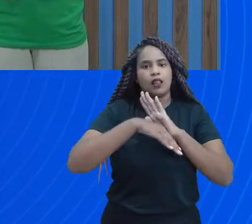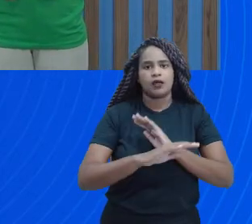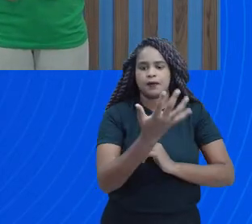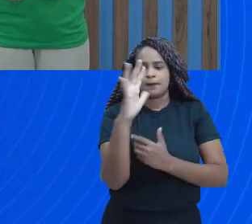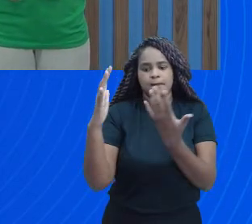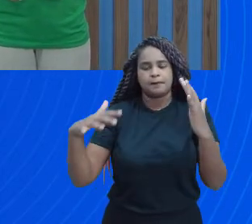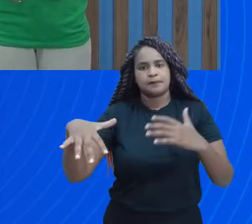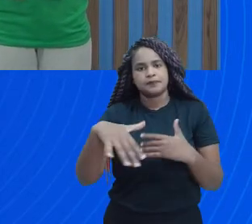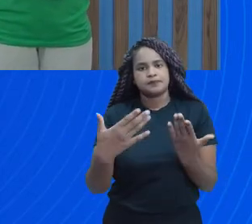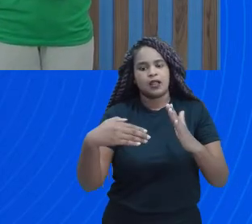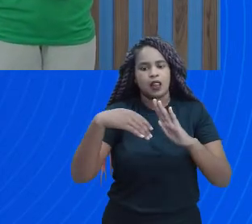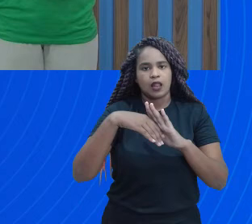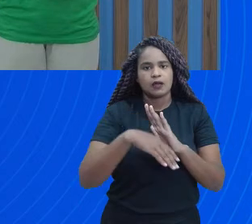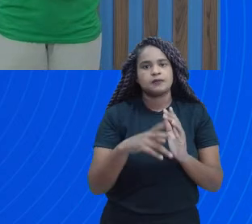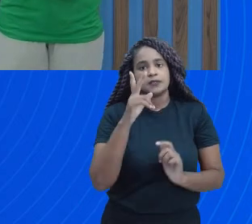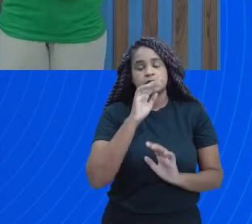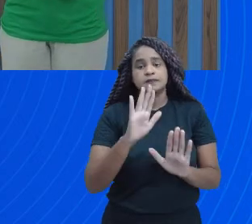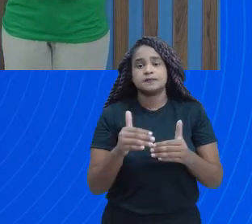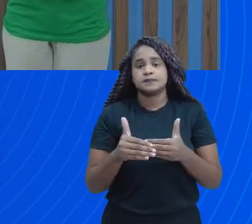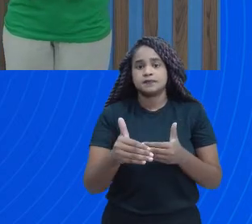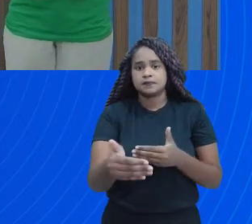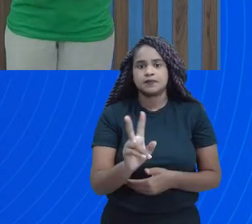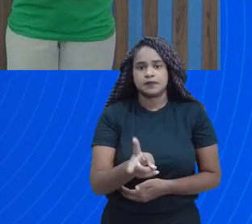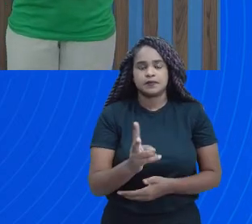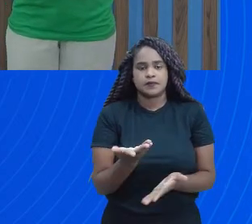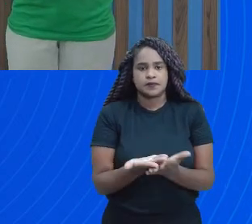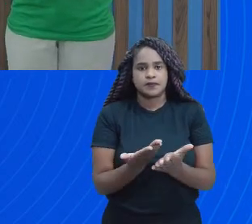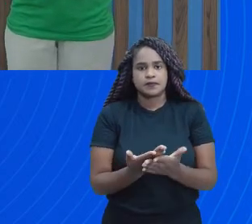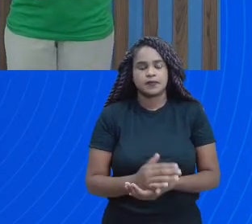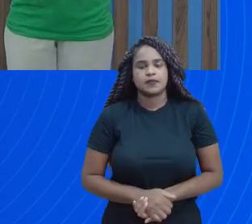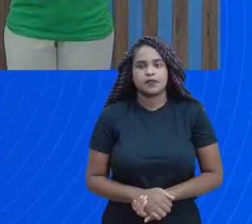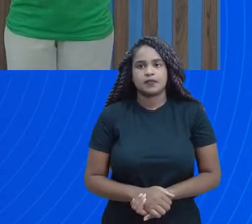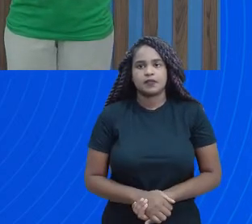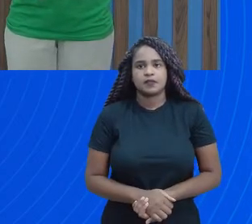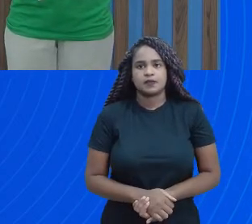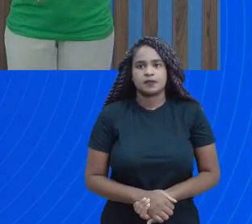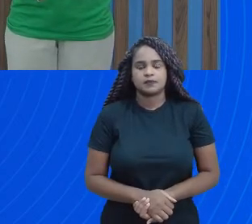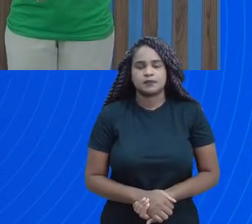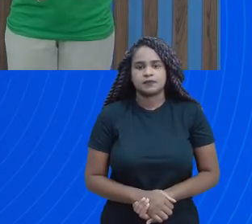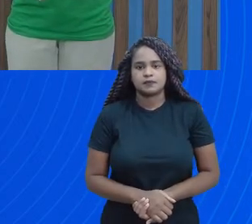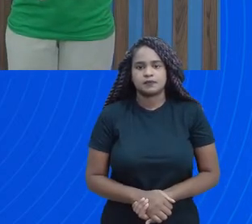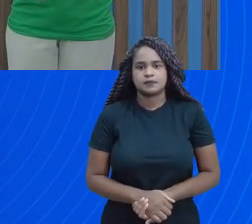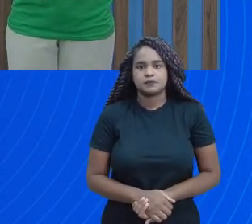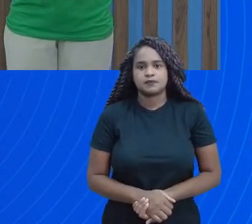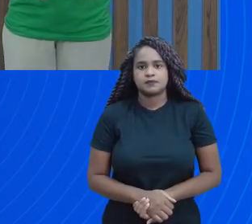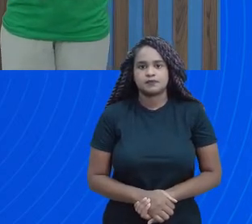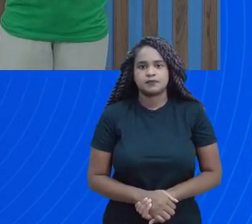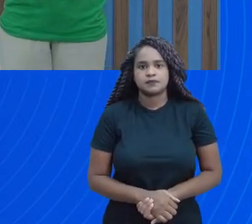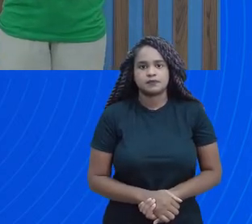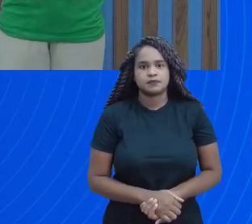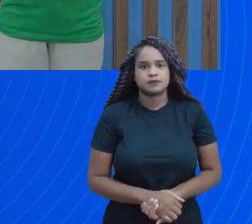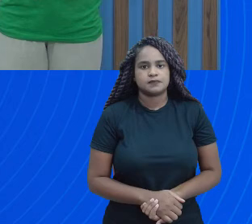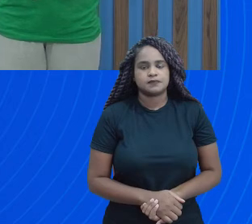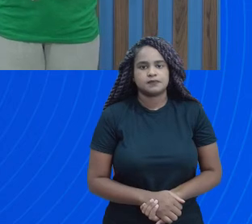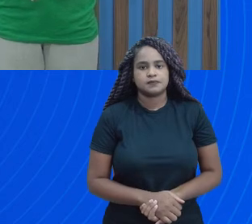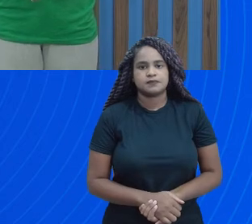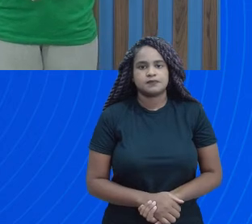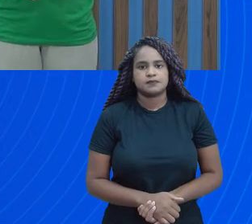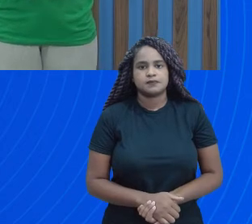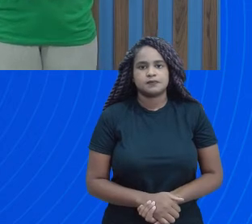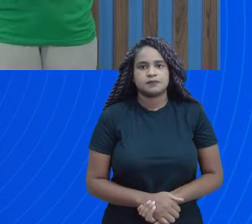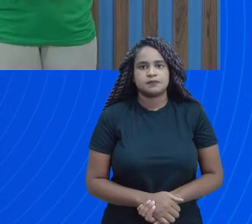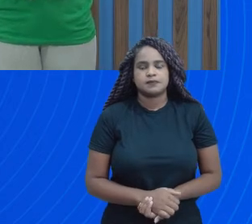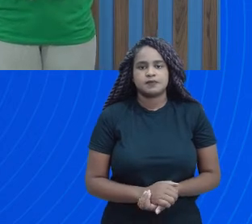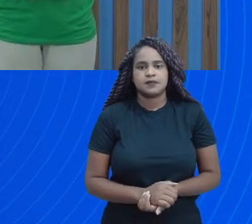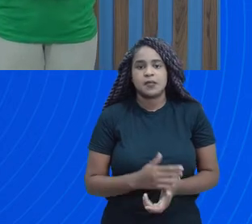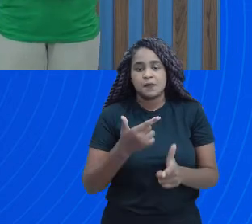vamos seguindo aqui a nossa aula. Avançando aqui, que está... o